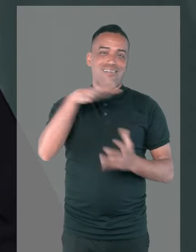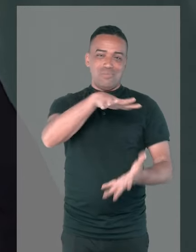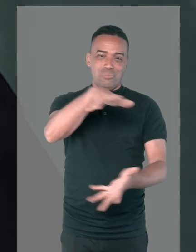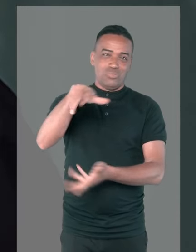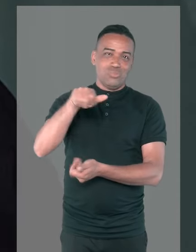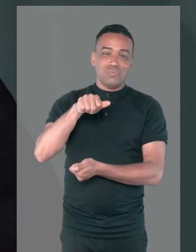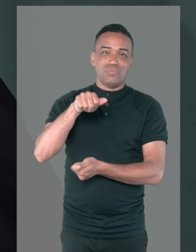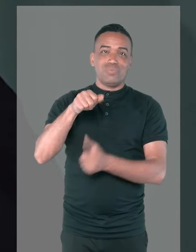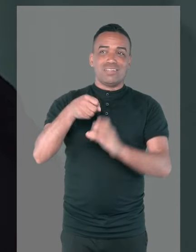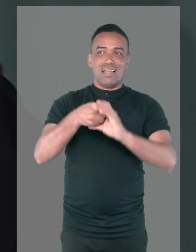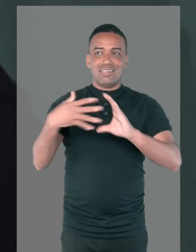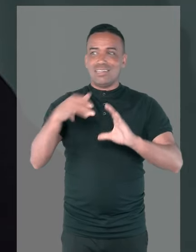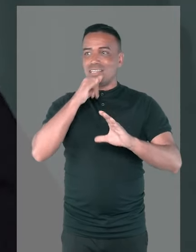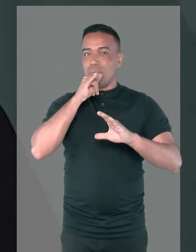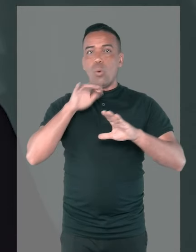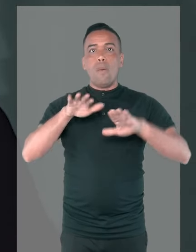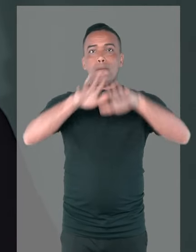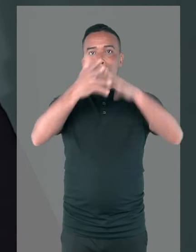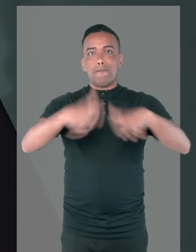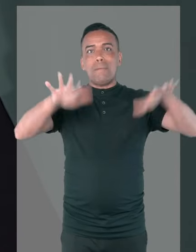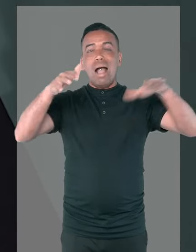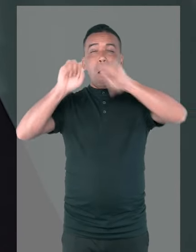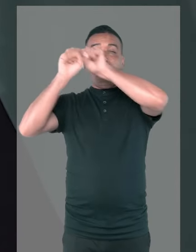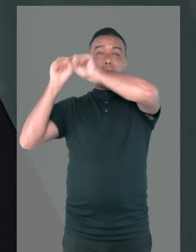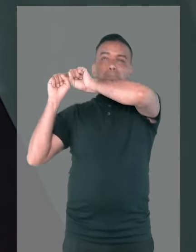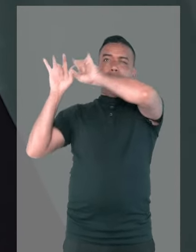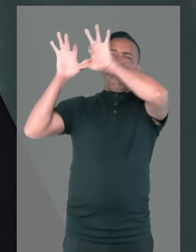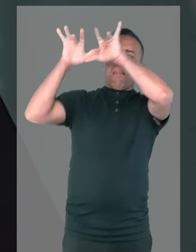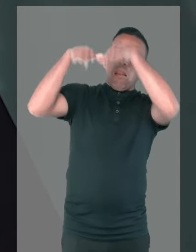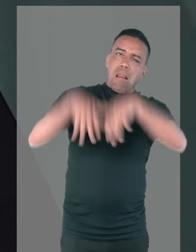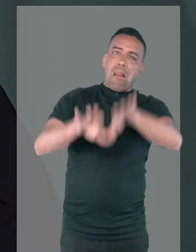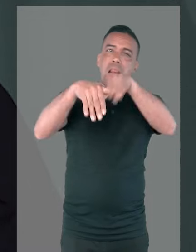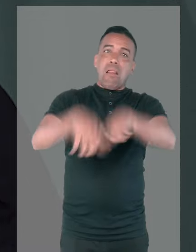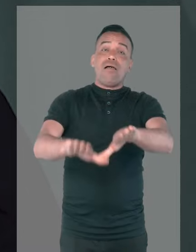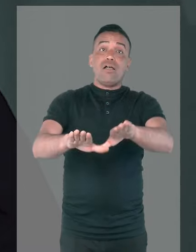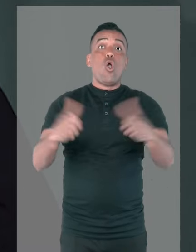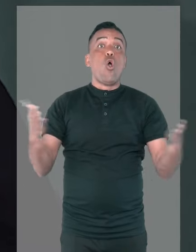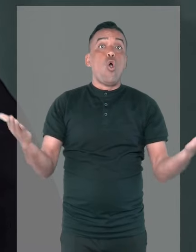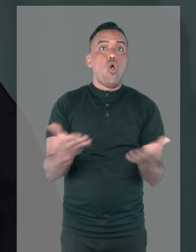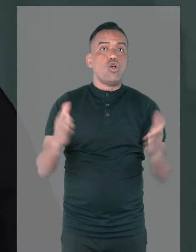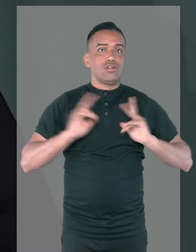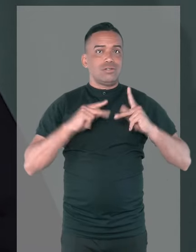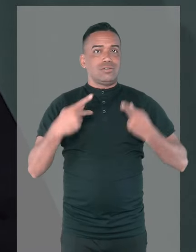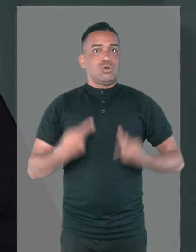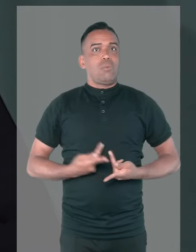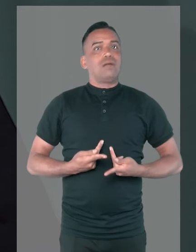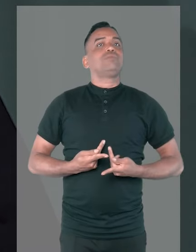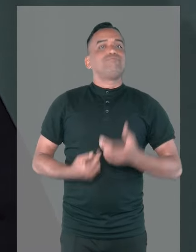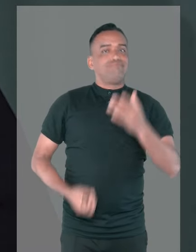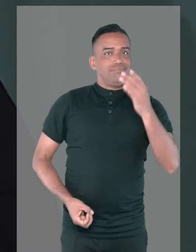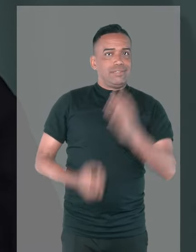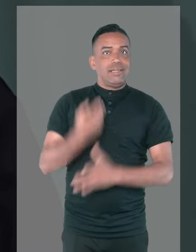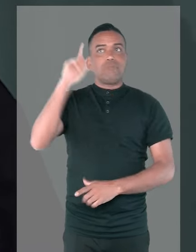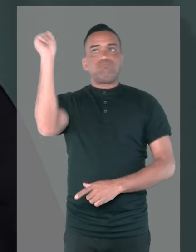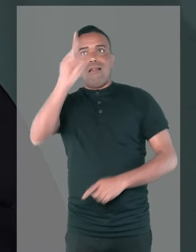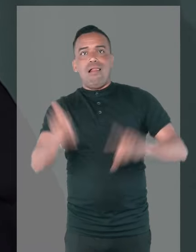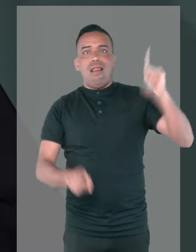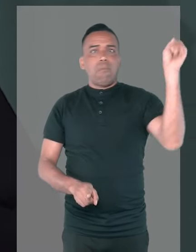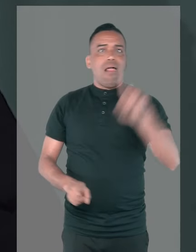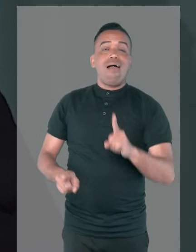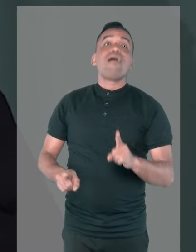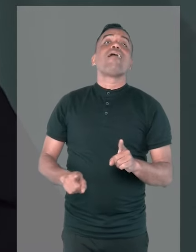Características, os tsunamis, as tempestades, etc. Hoje o homem é um promotor de tempestades, é um